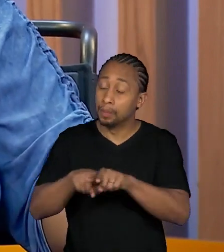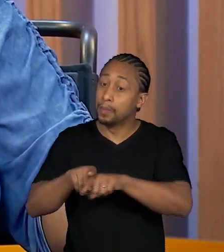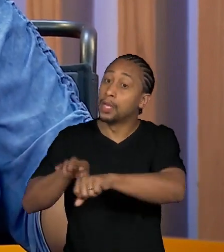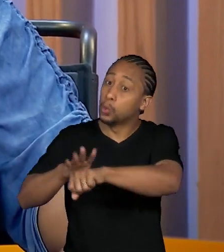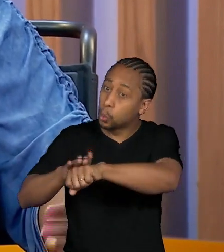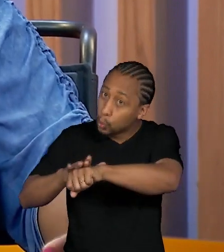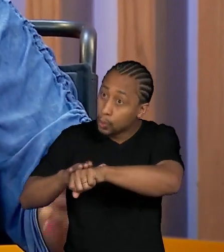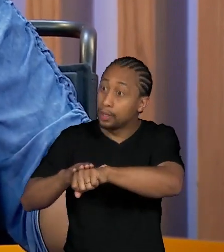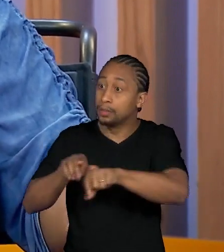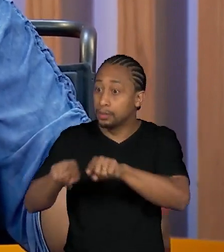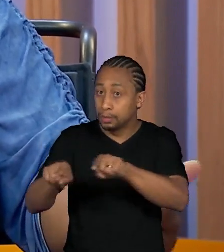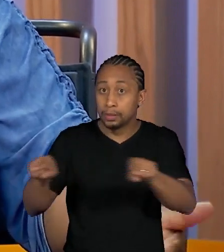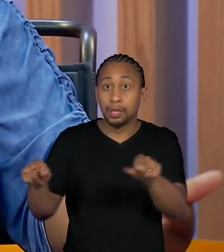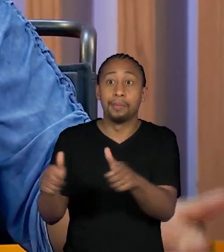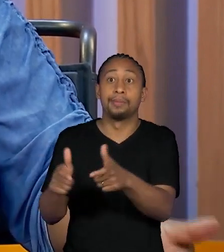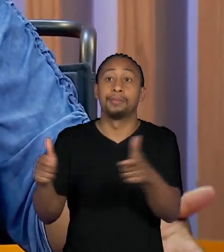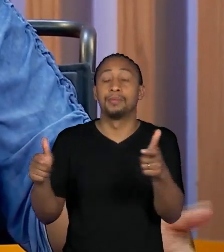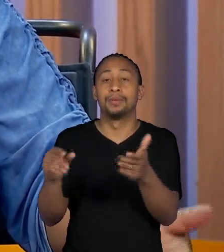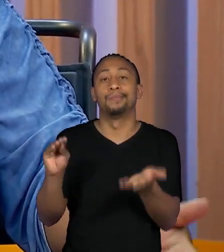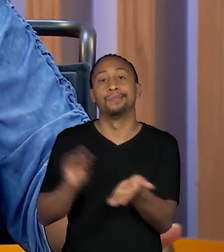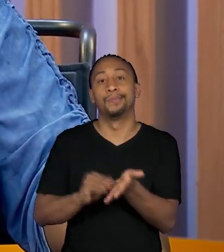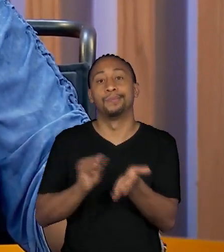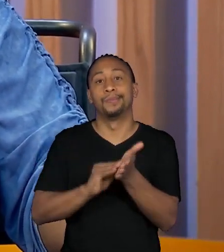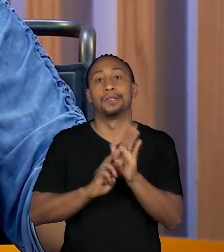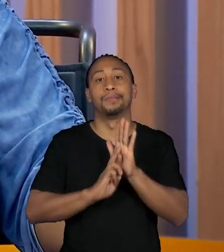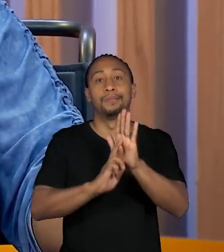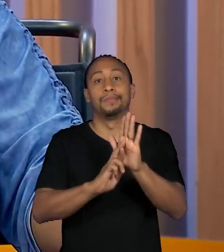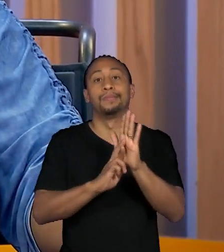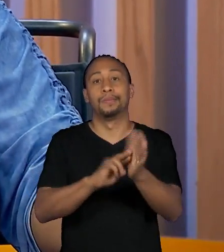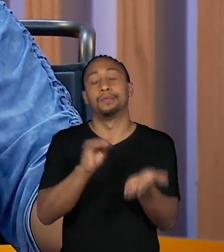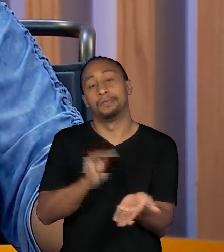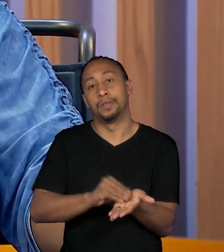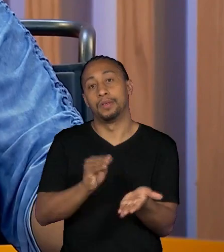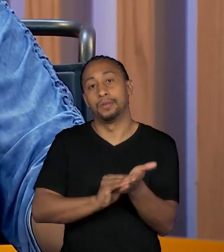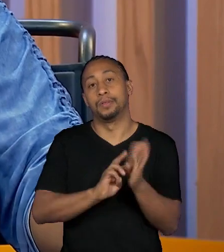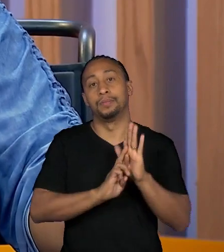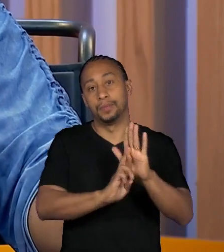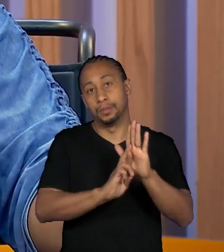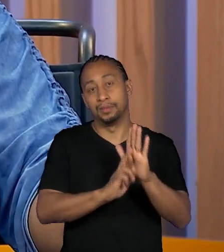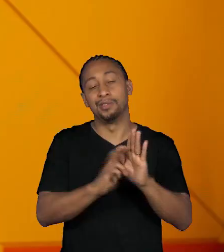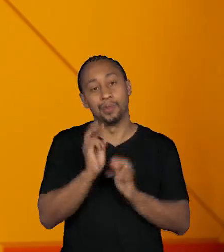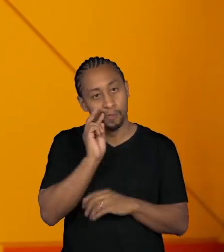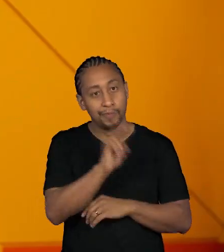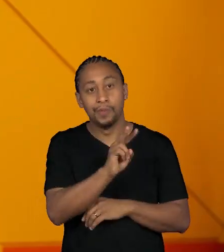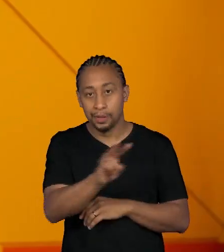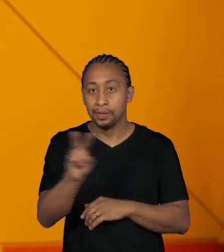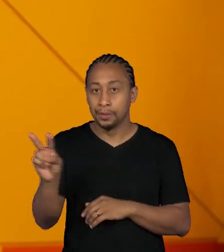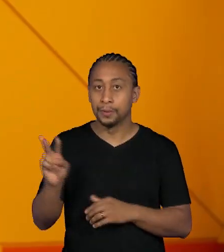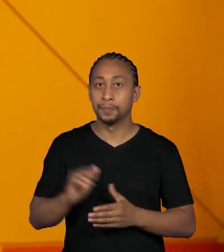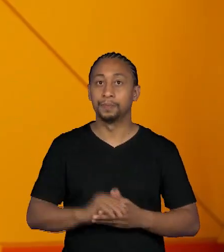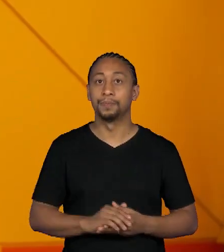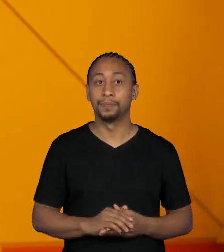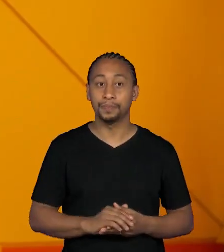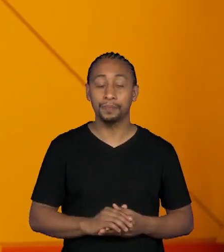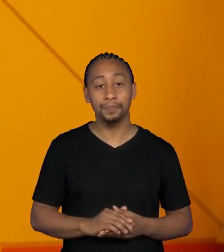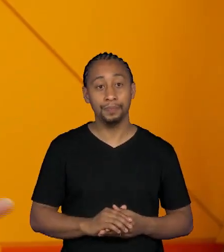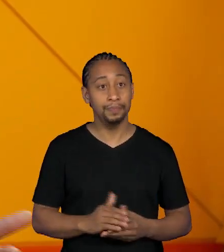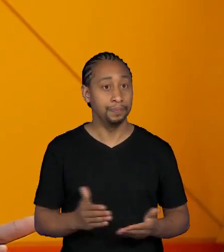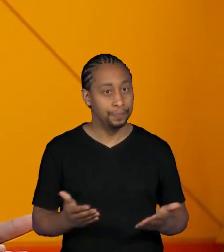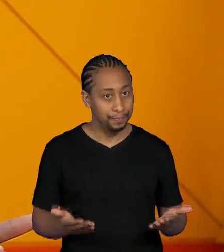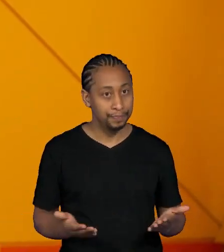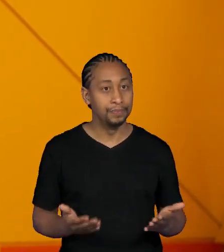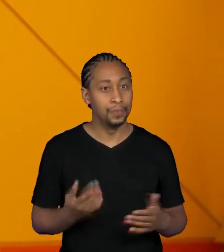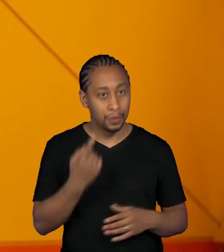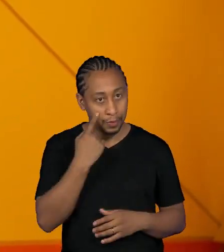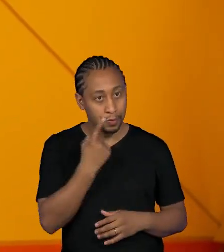adoecimento, né? Baixa representatividade também, né? Eu vejo muito isso na clínica. E aí, Josi, eu acompanho muito